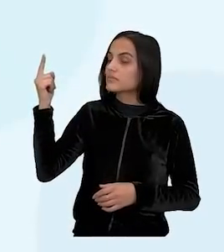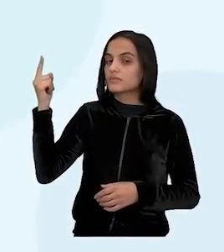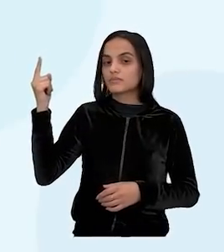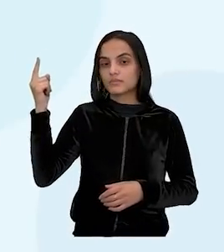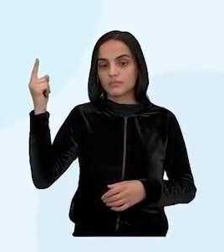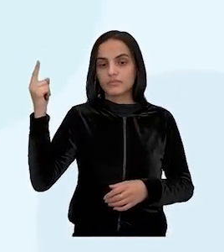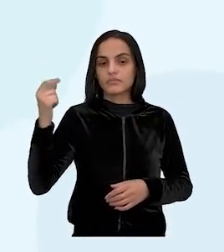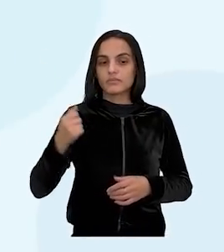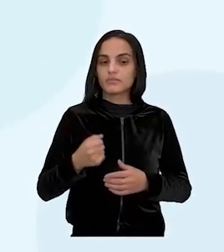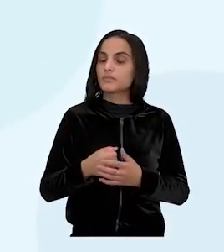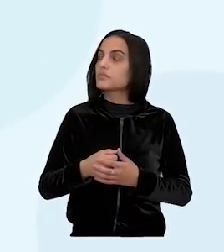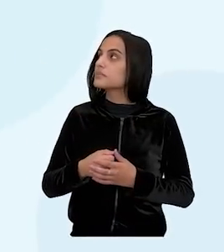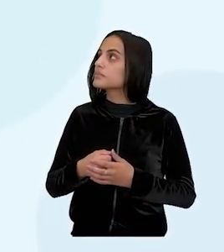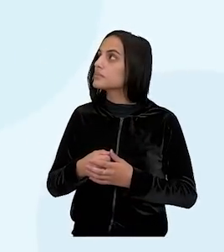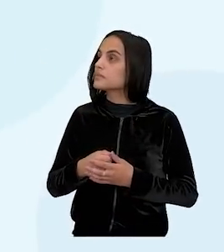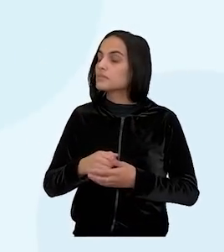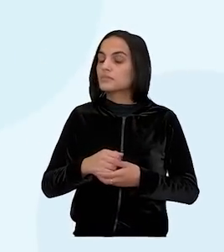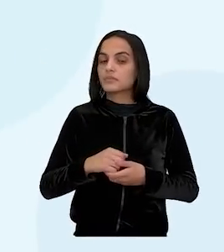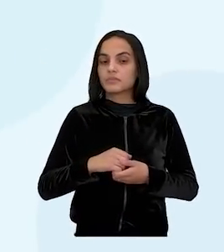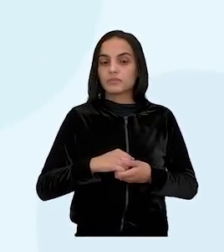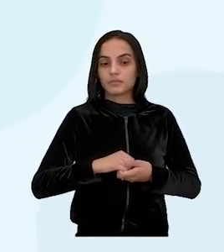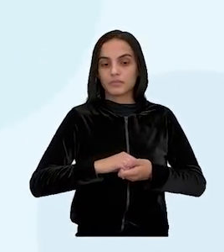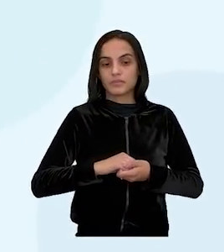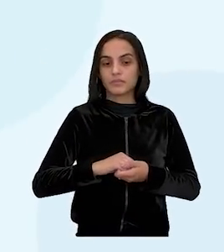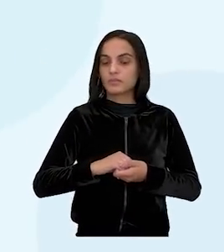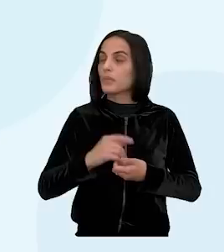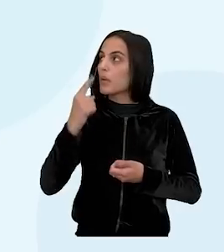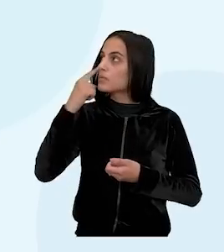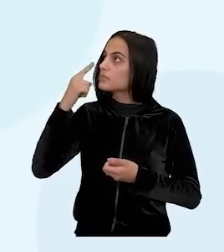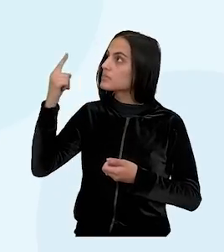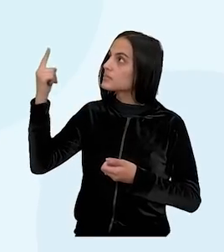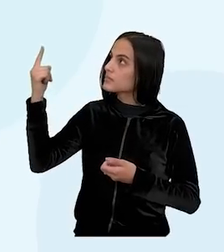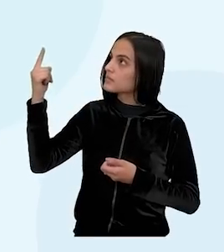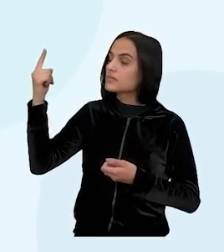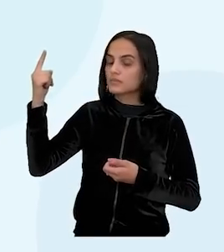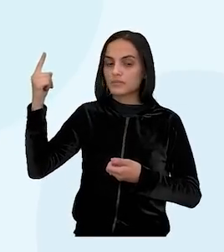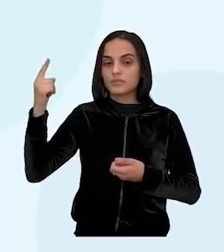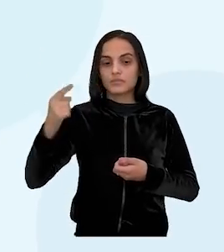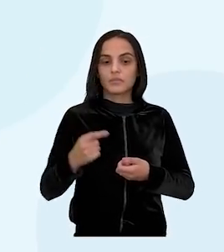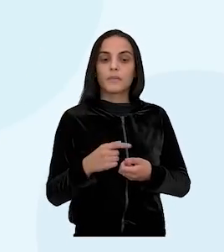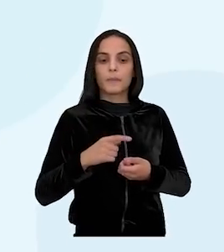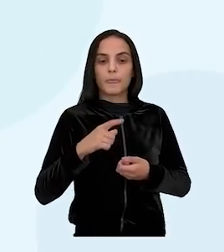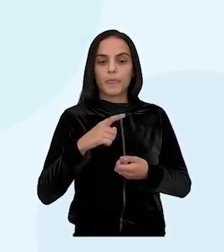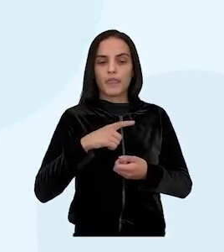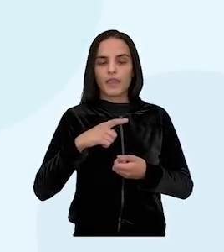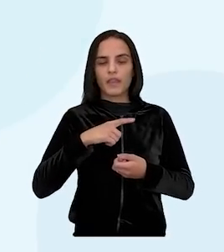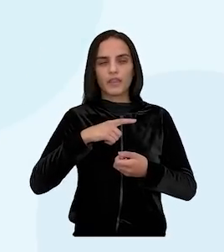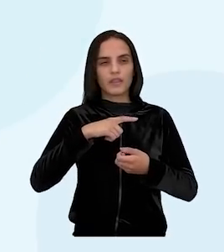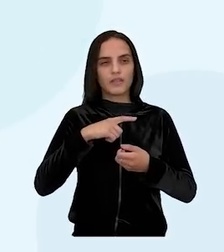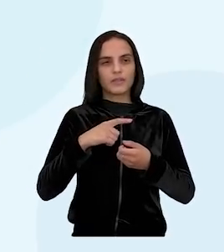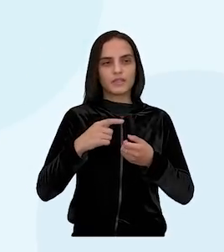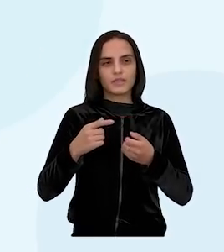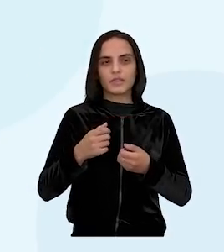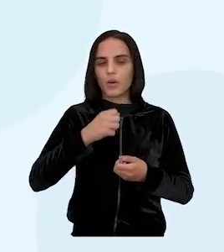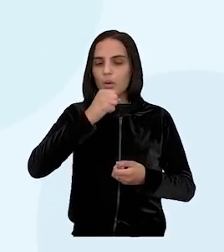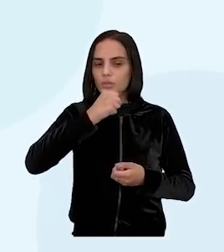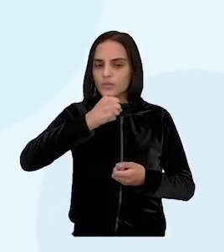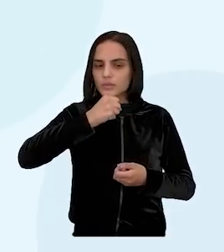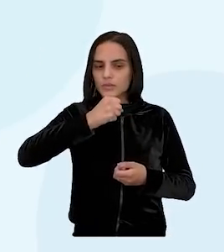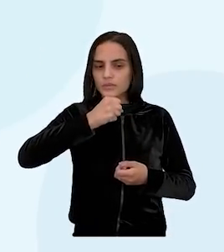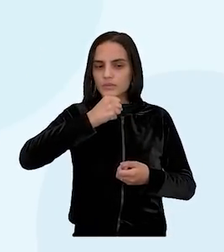Põe para mim, por favor. Isso, ó. Então temos lá. A entrevista que ouvimos é